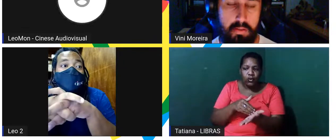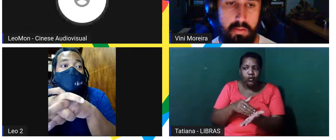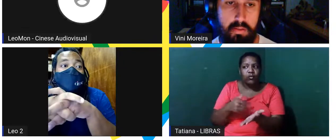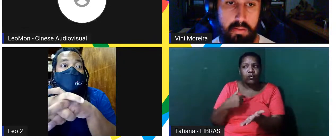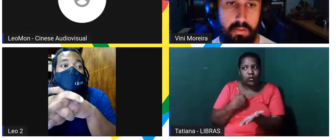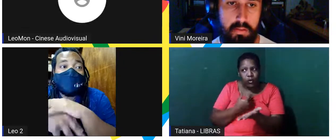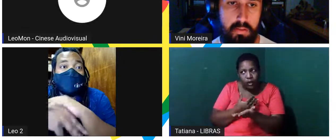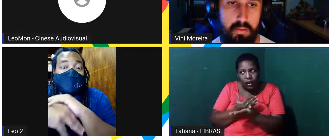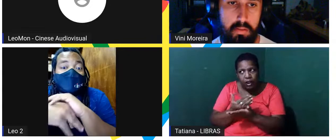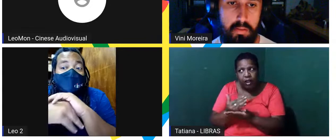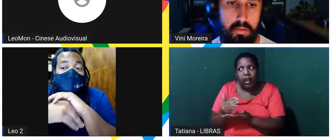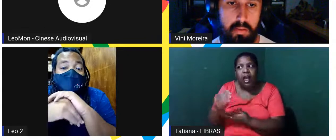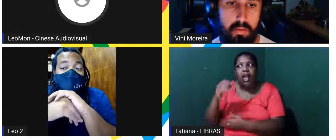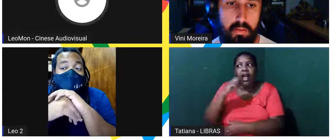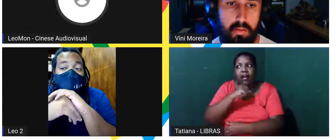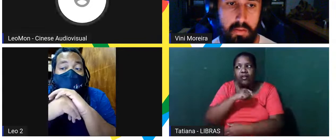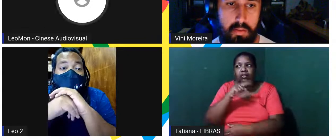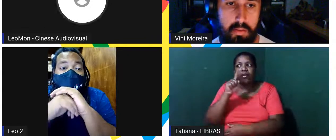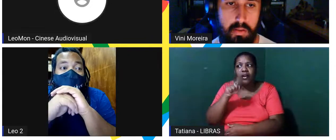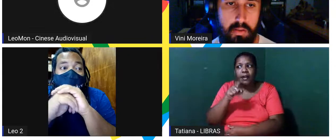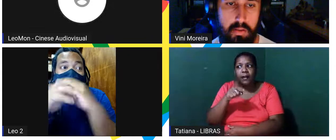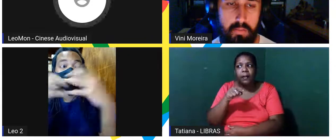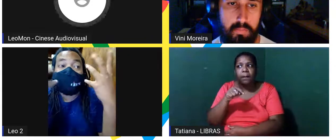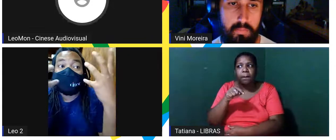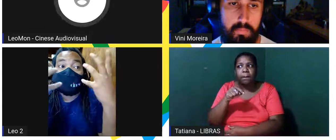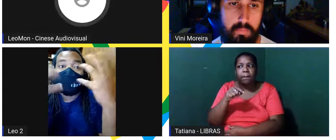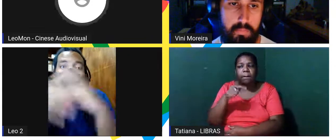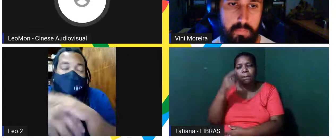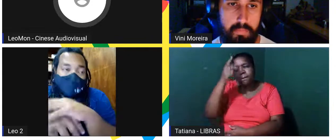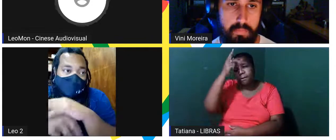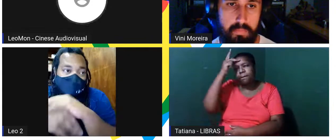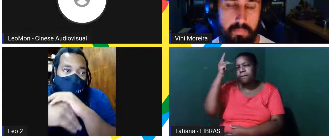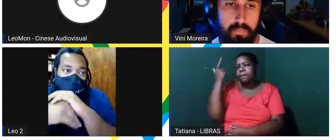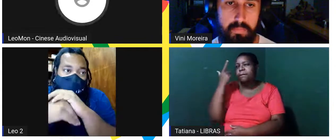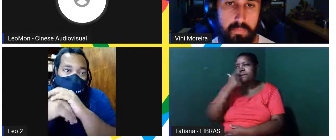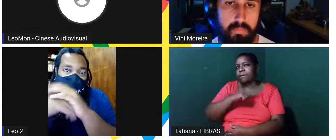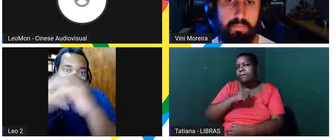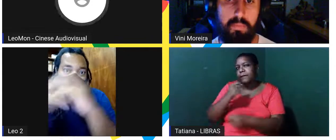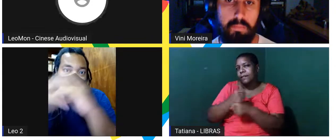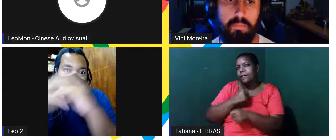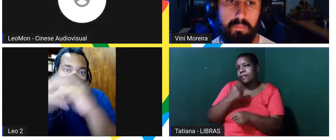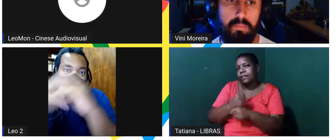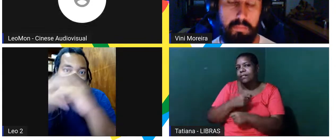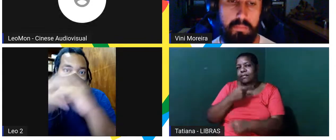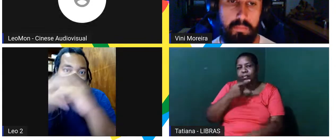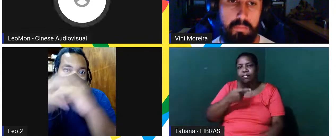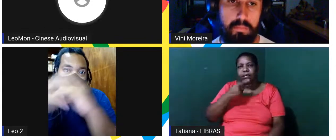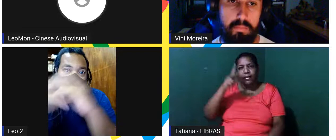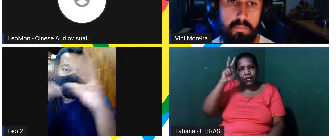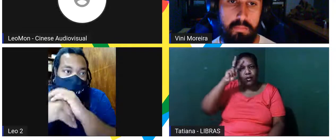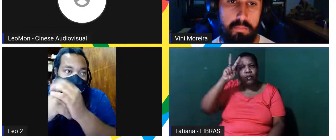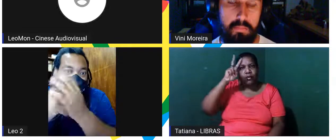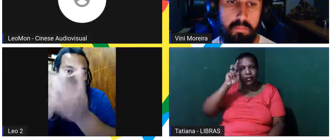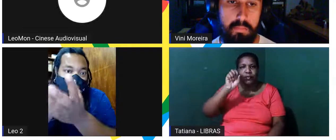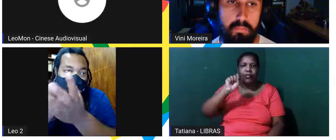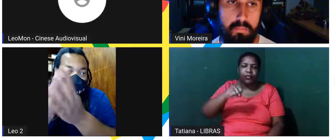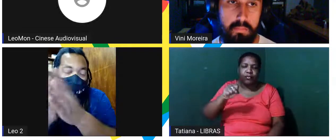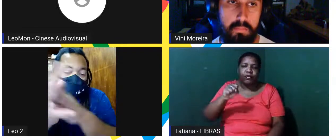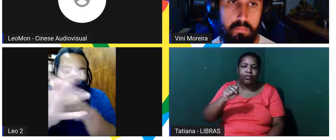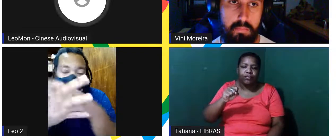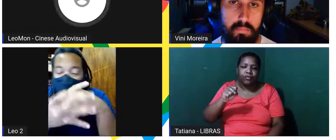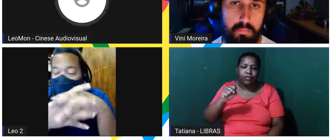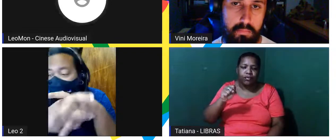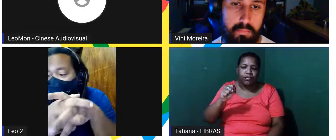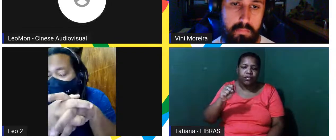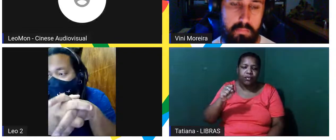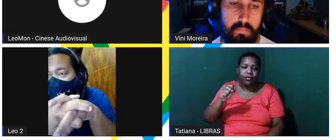é parte disso eu vou conseguir construir ou na ativa não é acho que